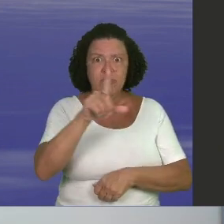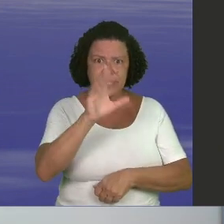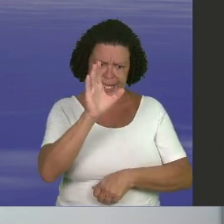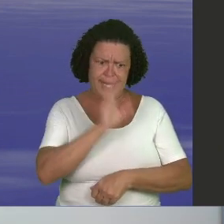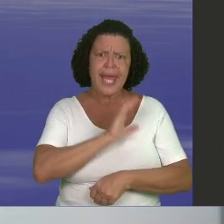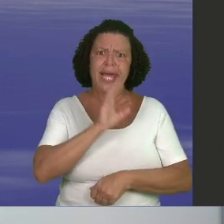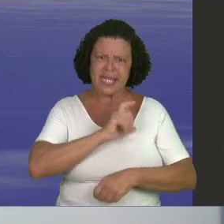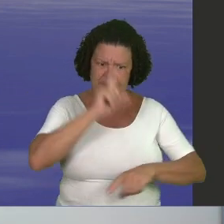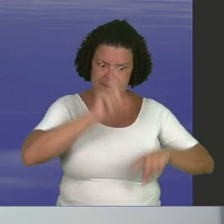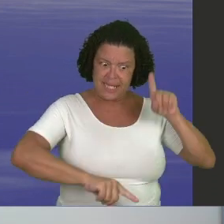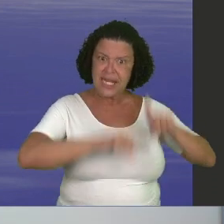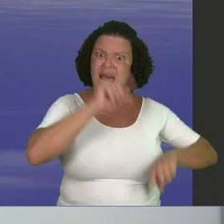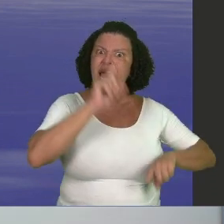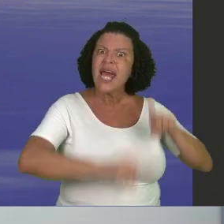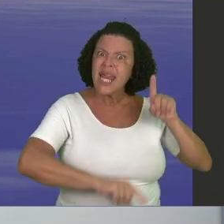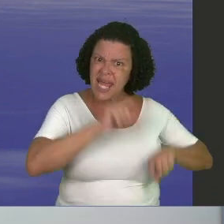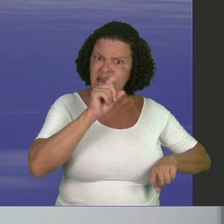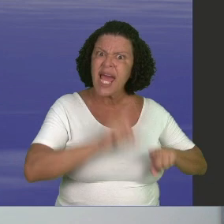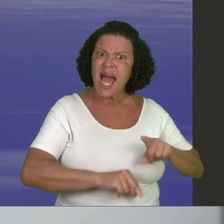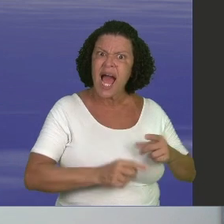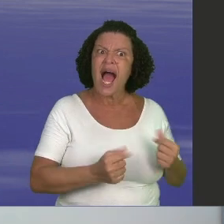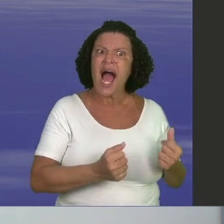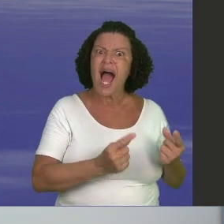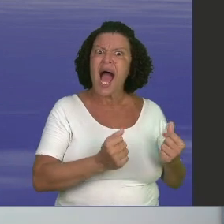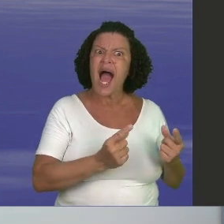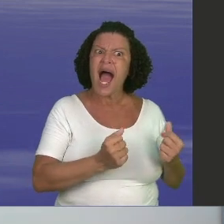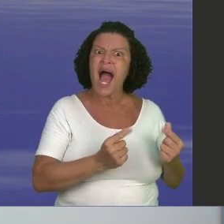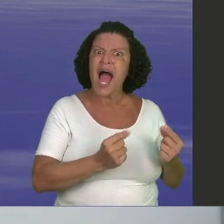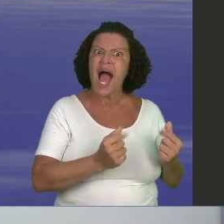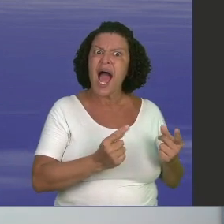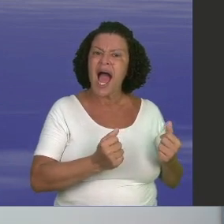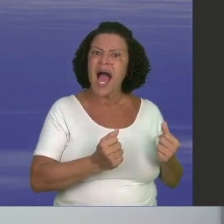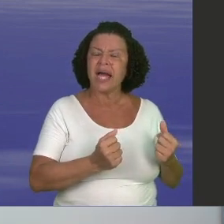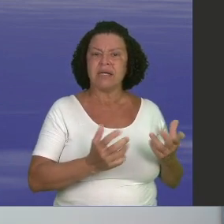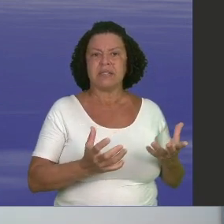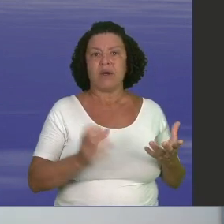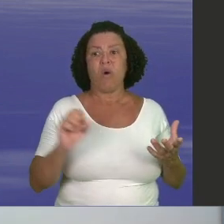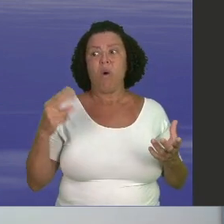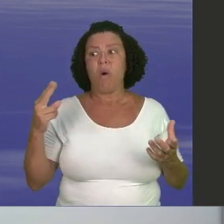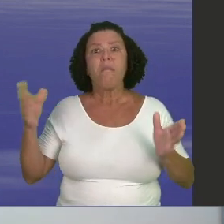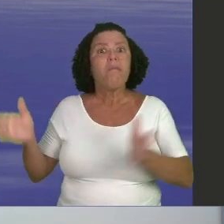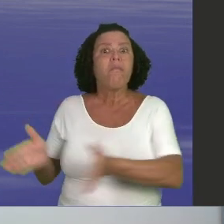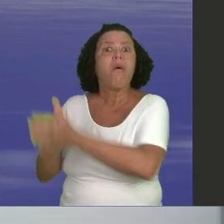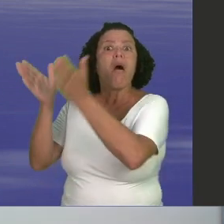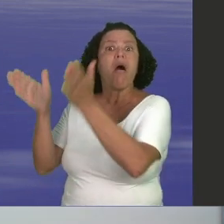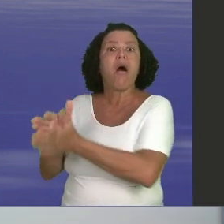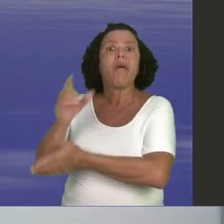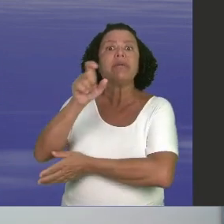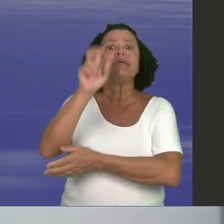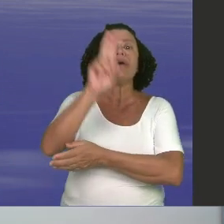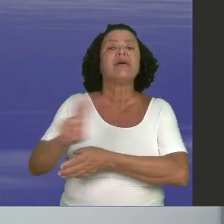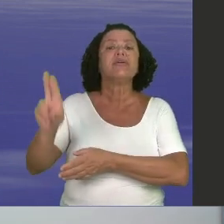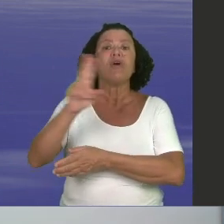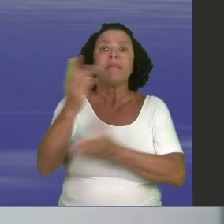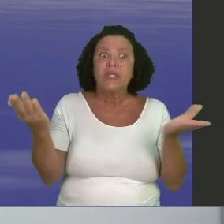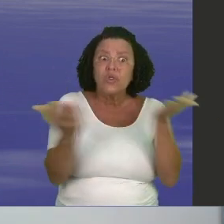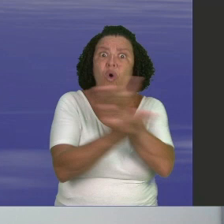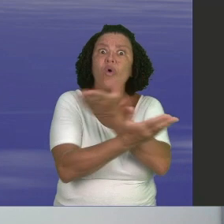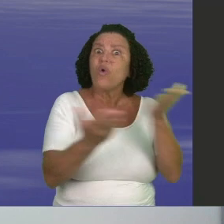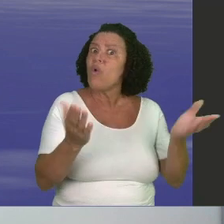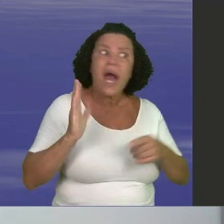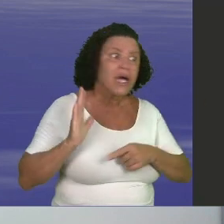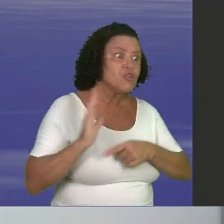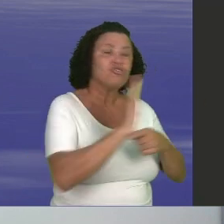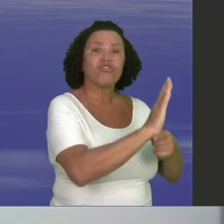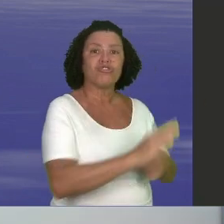bens materiais e, mesmo assim, você não usar para o bem do outro e ainda se rebelar